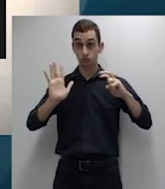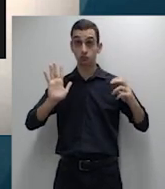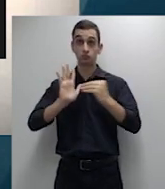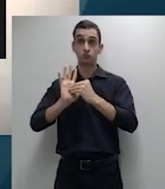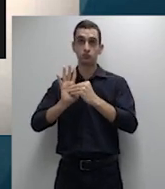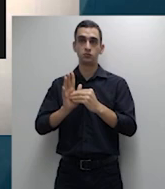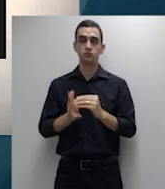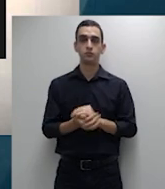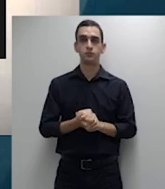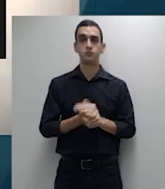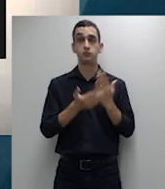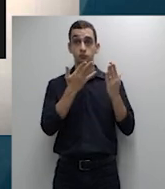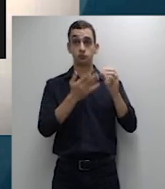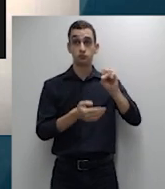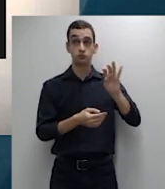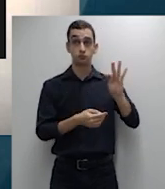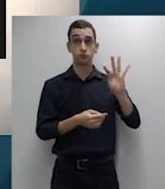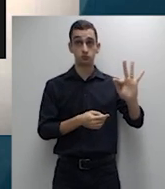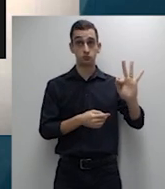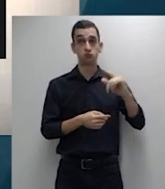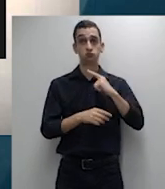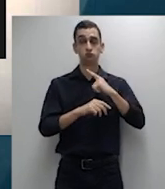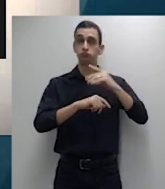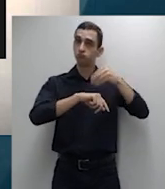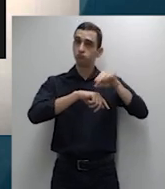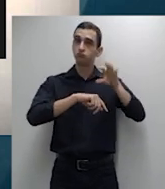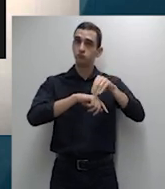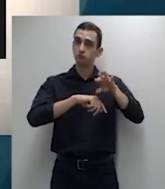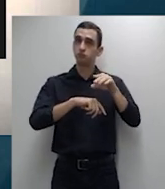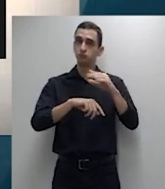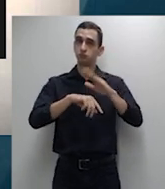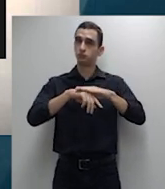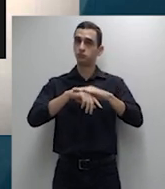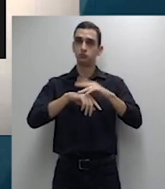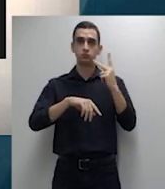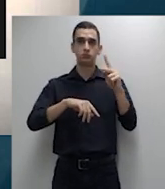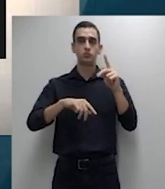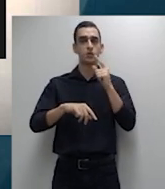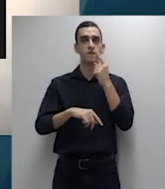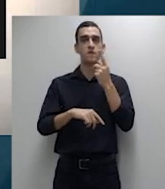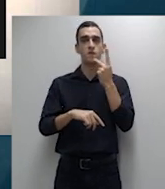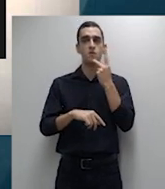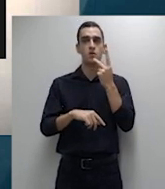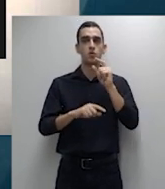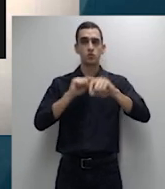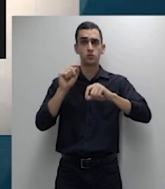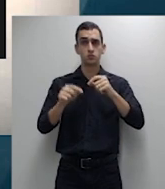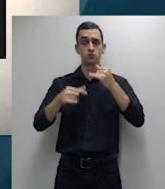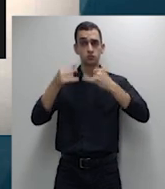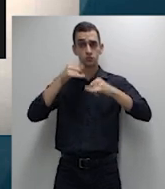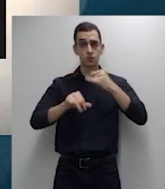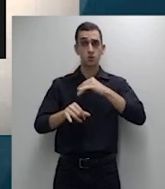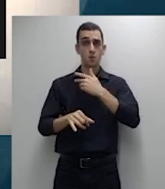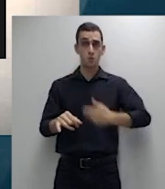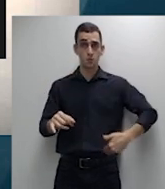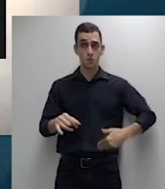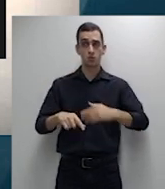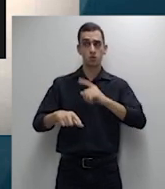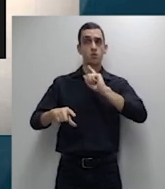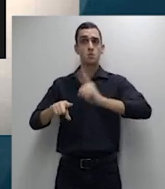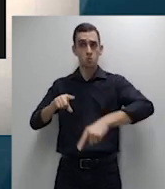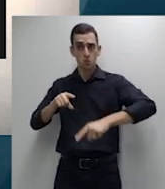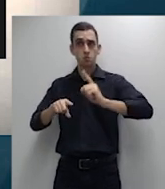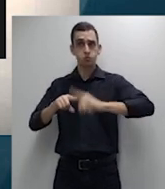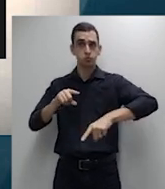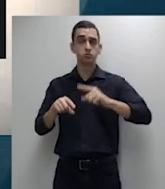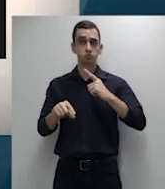Tribunal Federal possui orientação consolidada a segunda qual é vedada a cobrança de valores da concessionária de serviço público de faixa de